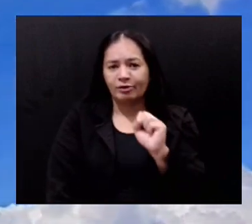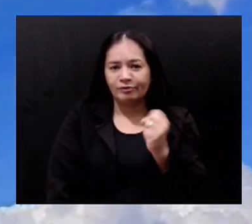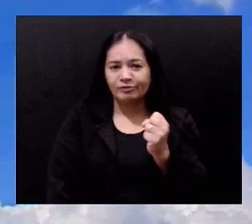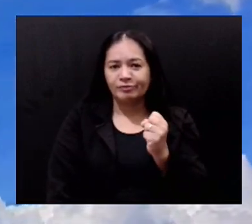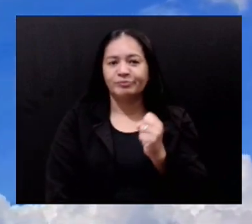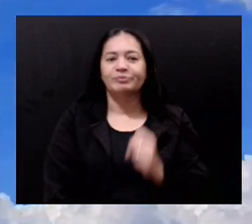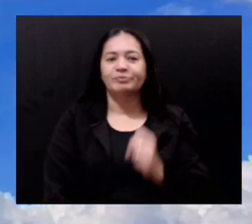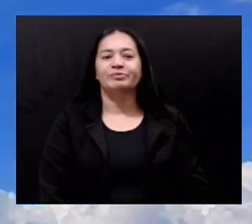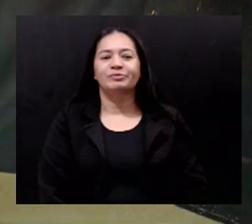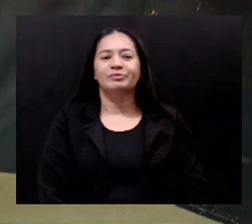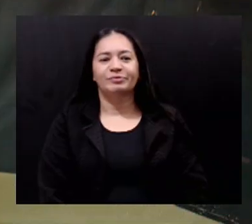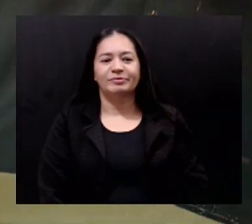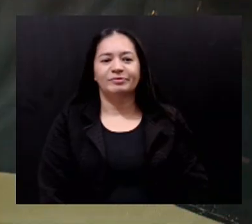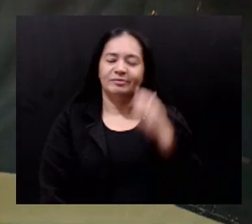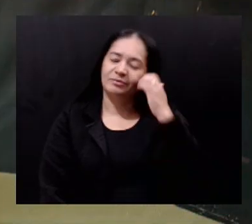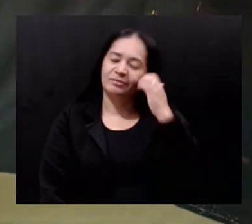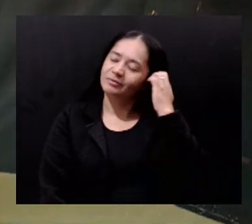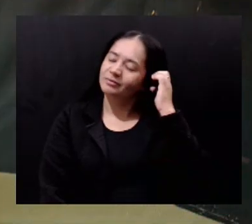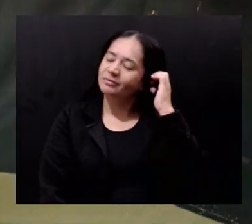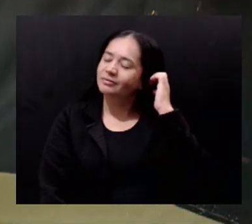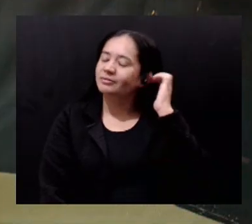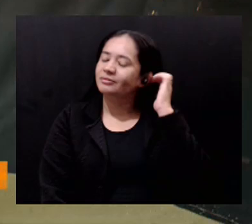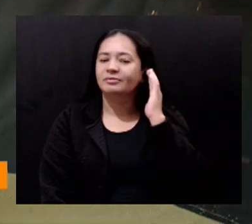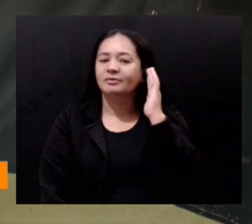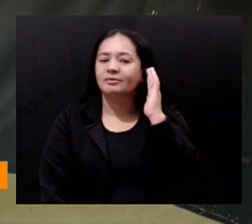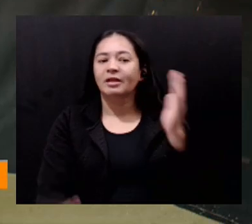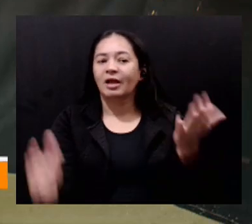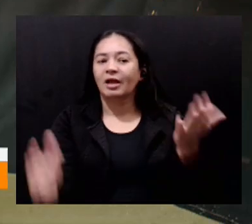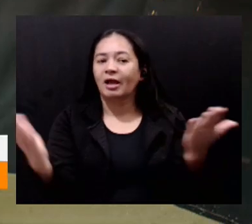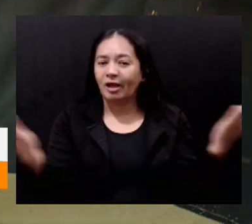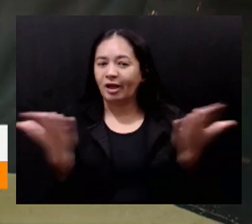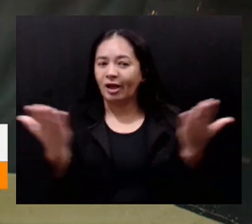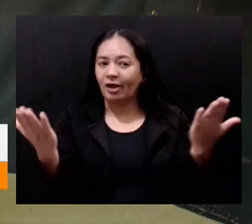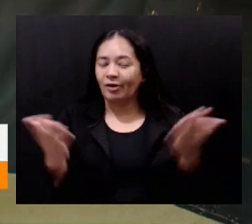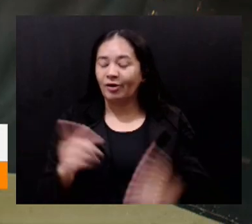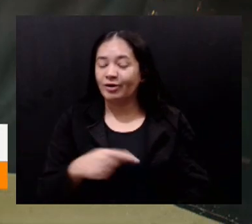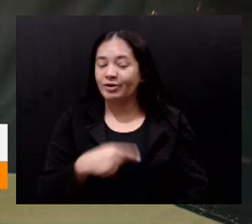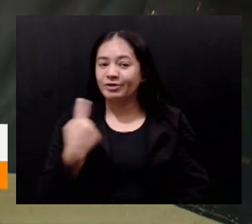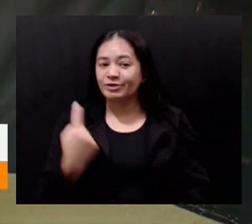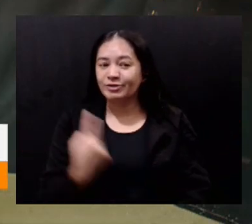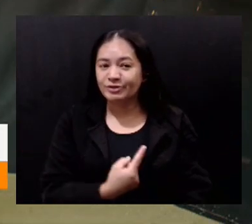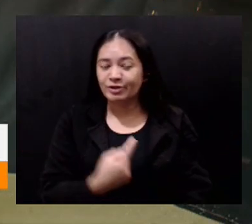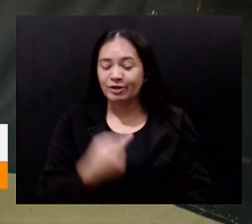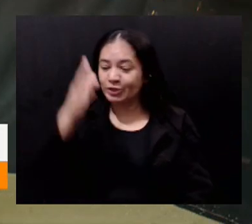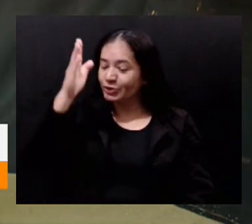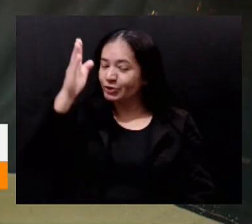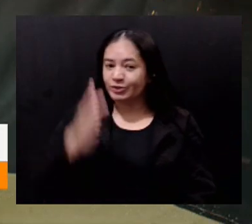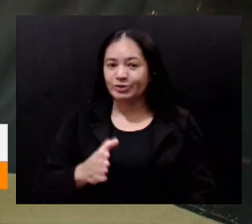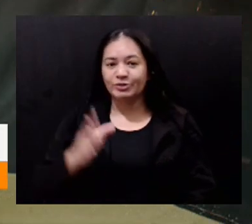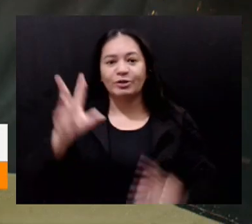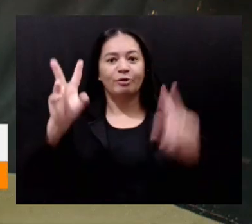28. Muito bem. Agora sim, nós vamos direto ao nosso tema.